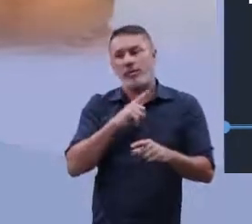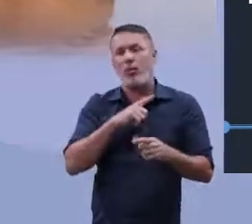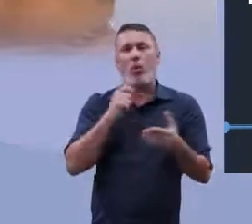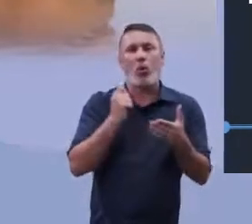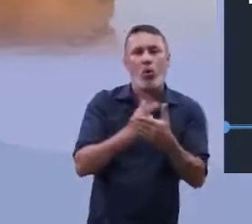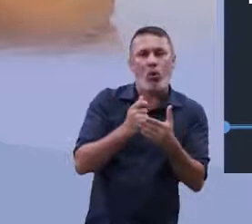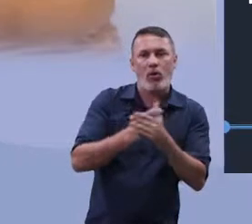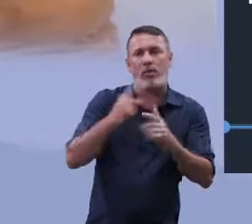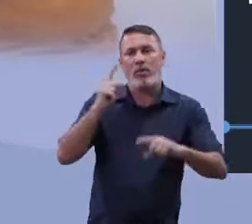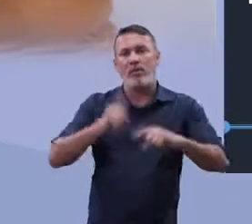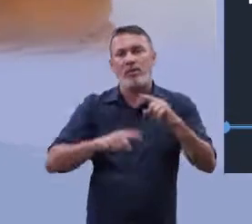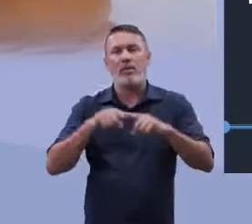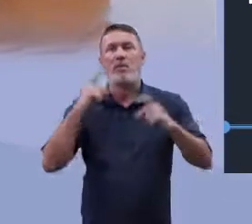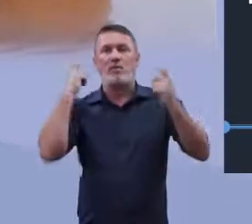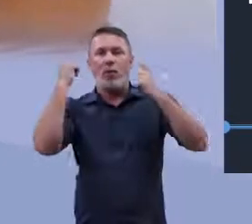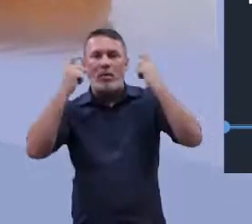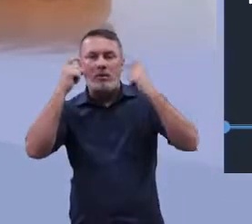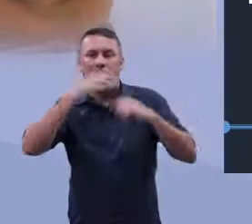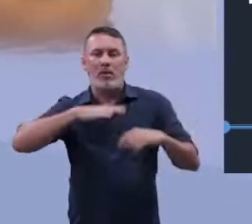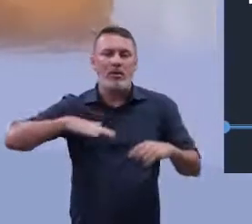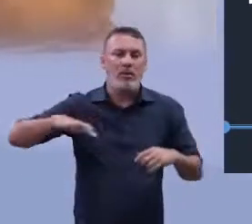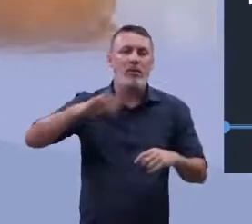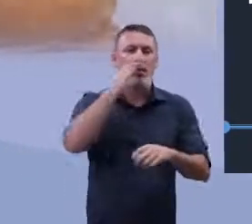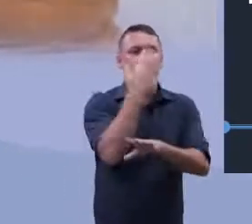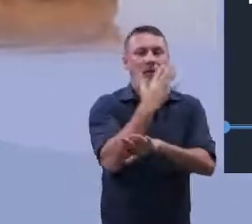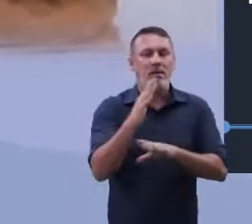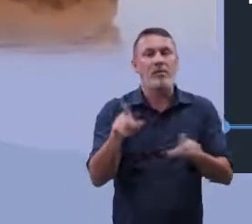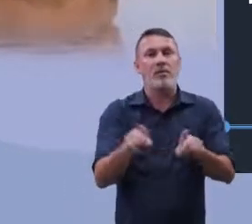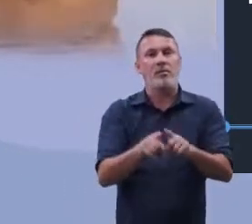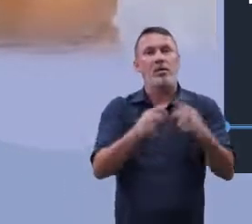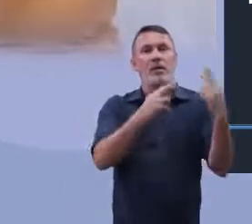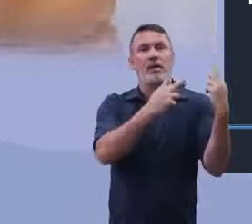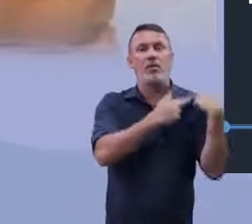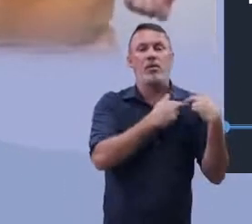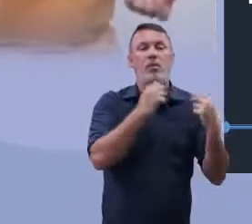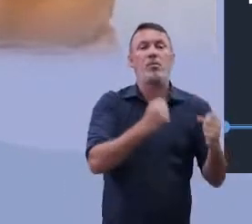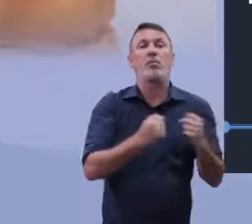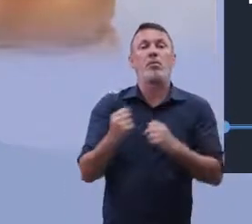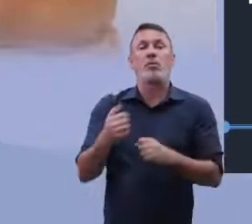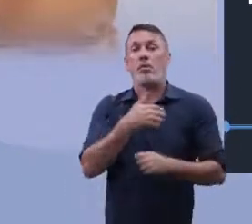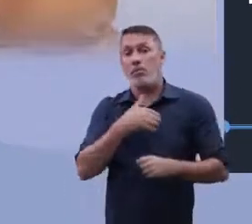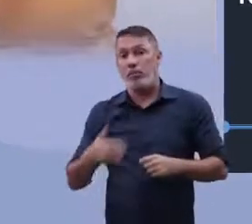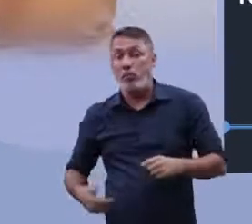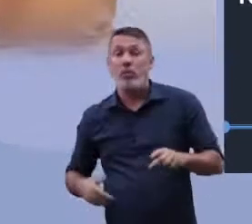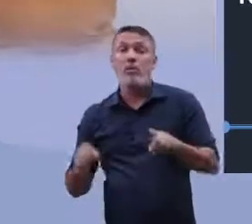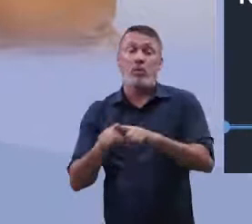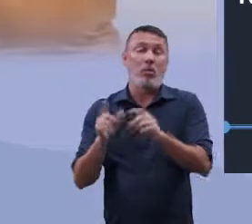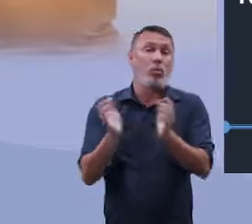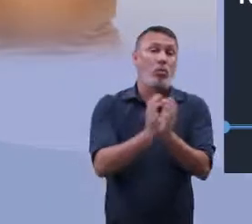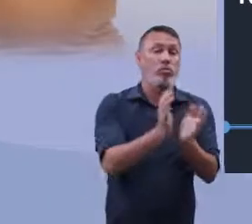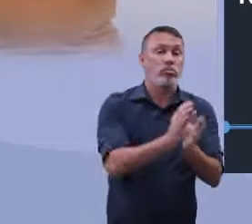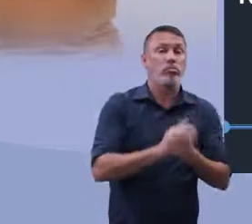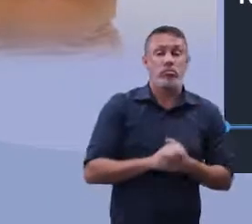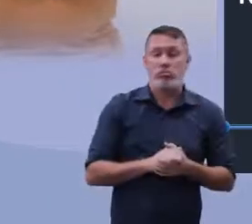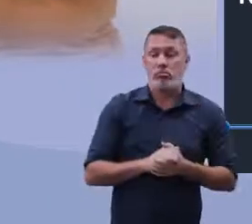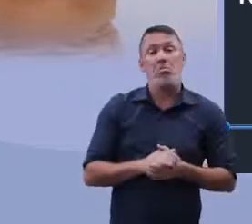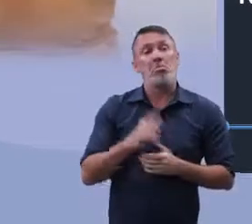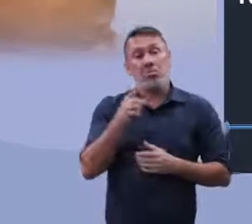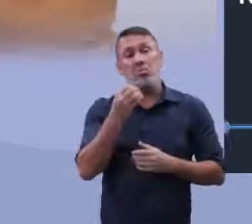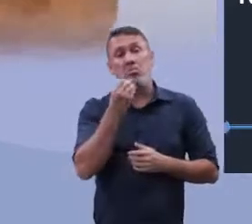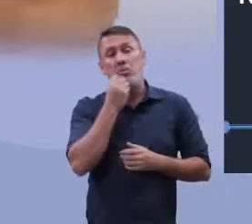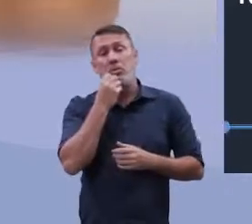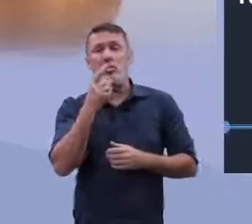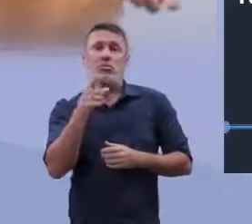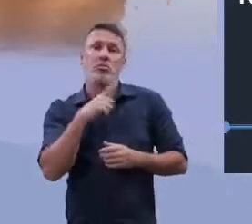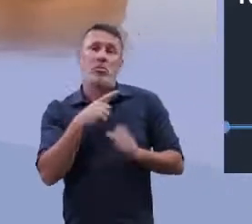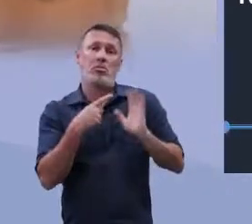trabalhamos em consumismo, nós trabalhamos nas preocupações ambientais e a responsabilidade tanto do poder público, tanto do coletivo. Você